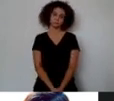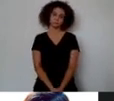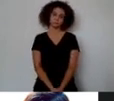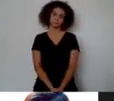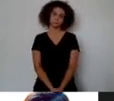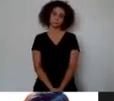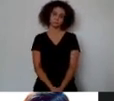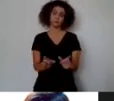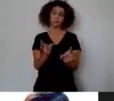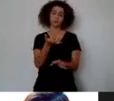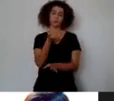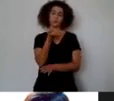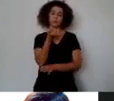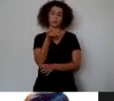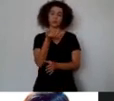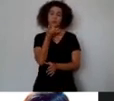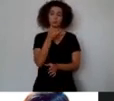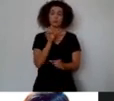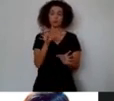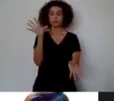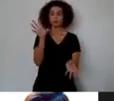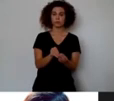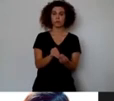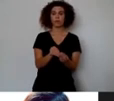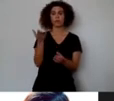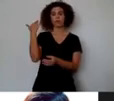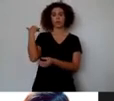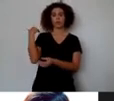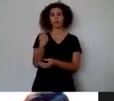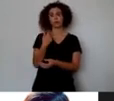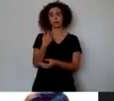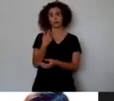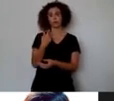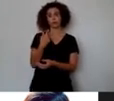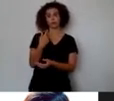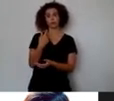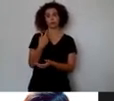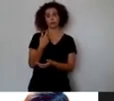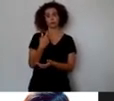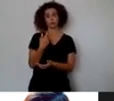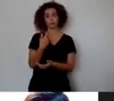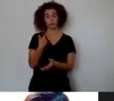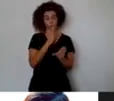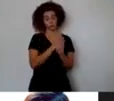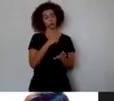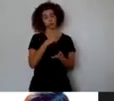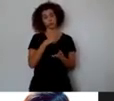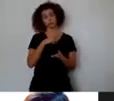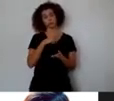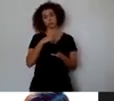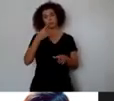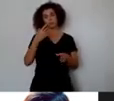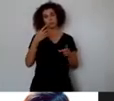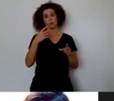eu só queria concluir uma coisa. No início, quando eu fiquei sabendo a respeito desse encontro que vocês iam fazer, eu